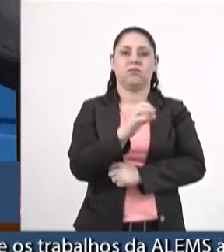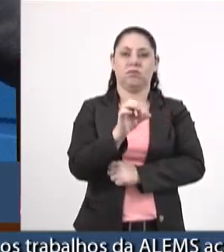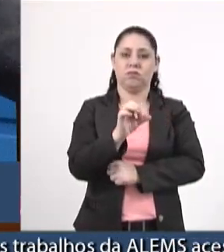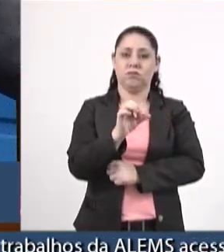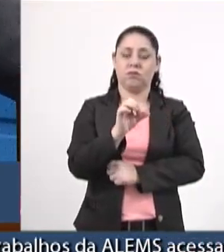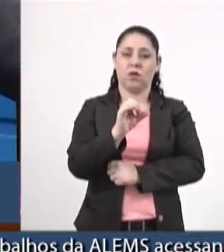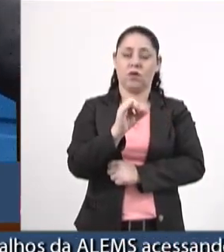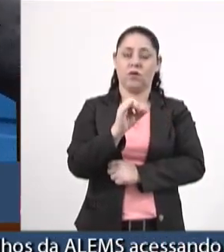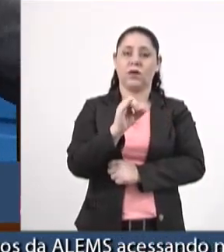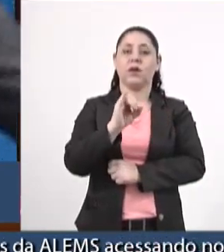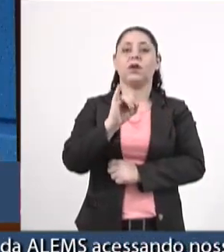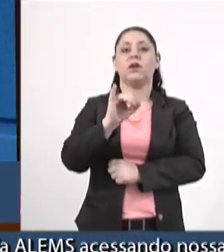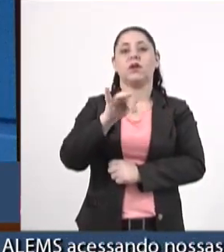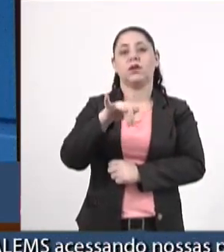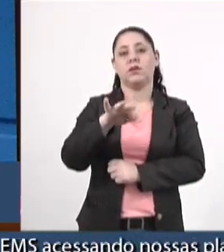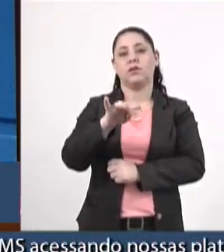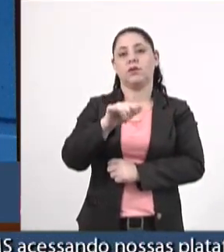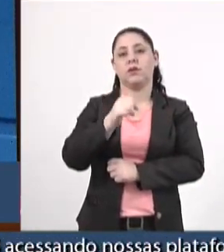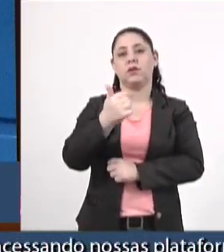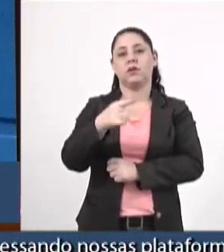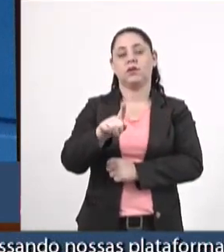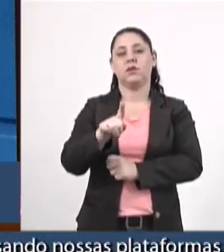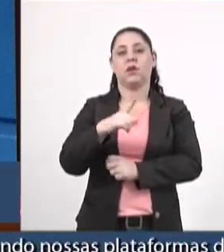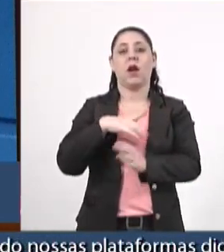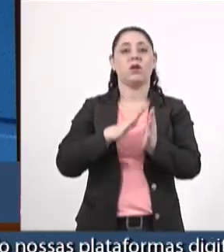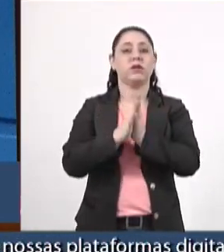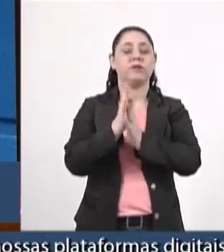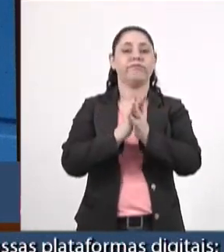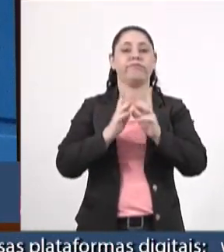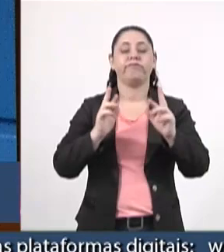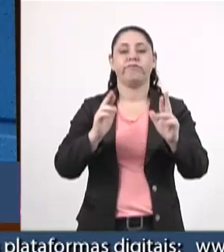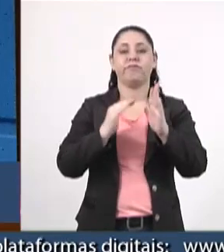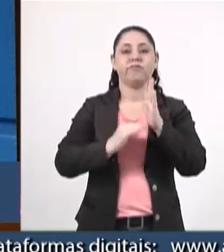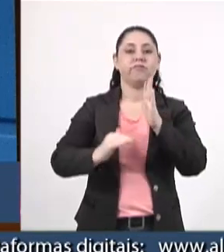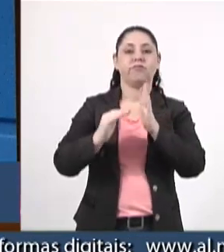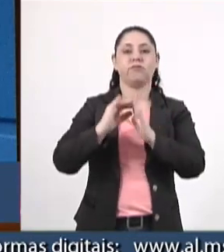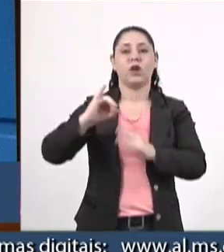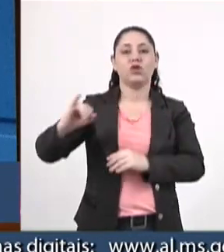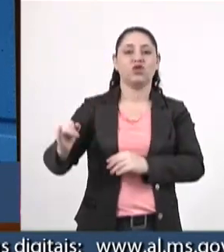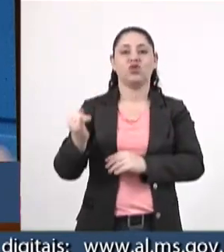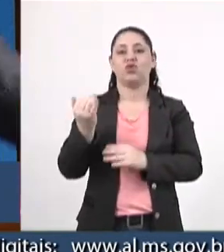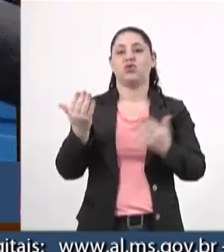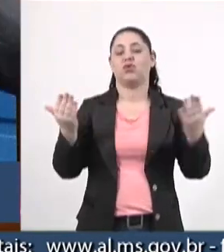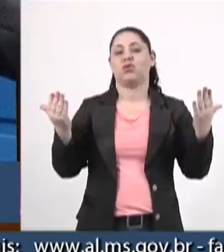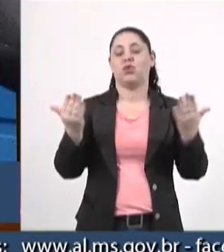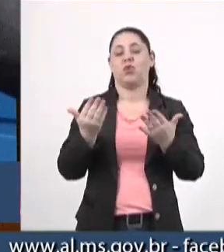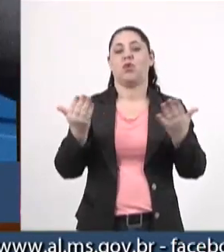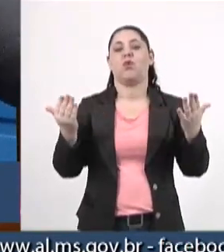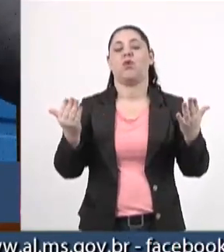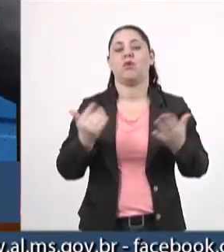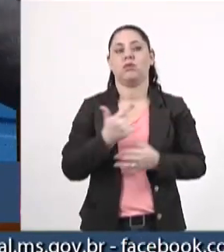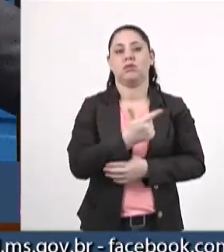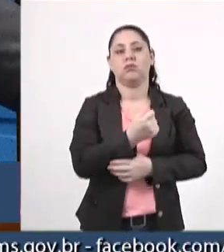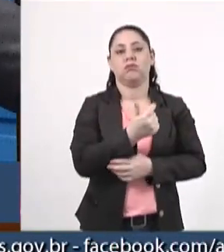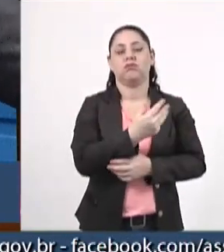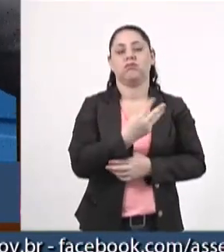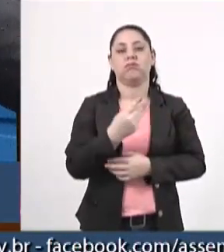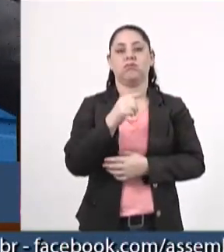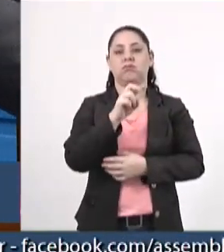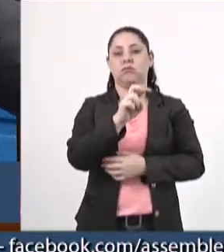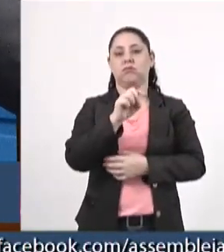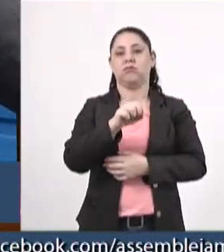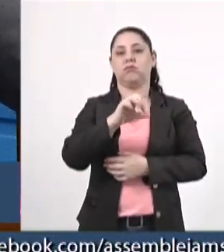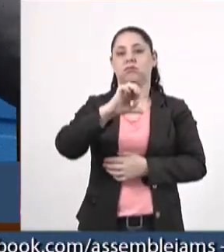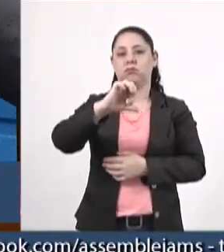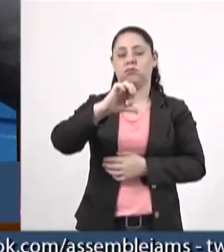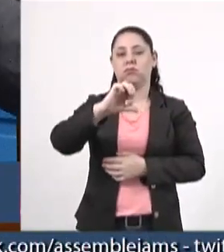5,49%, e nós temos a expectativa da inflação desse ano agora, de 2023, de